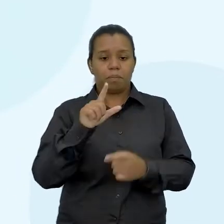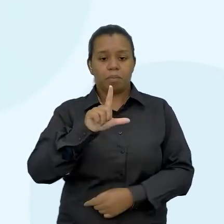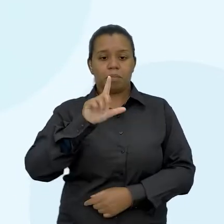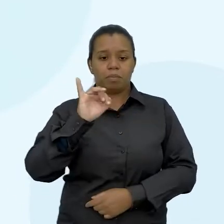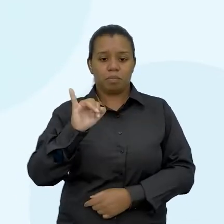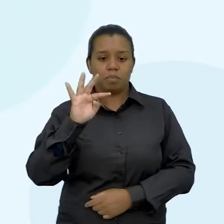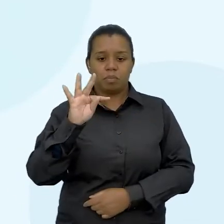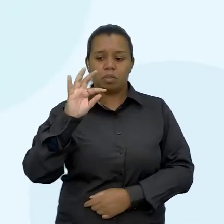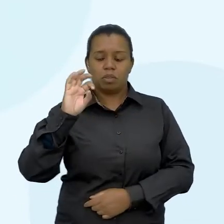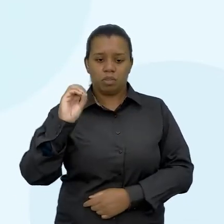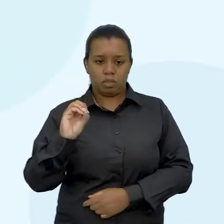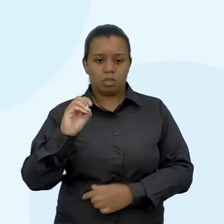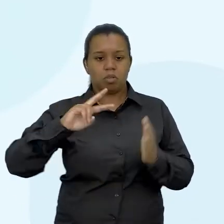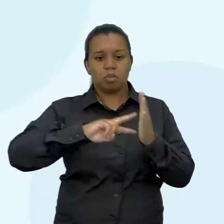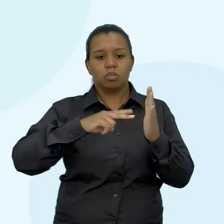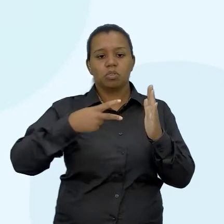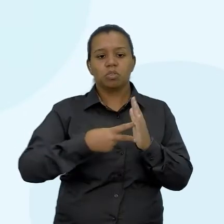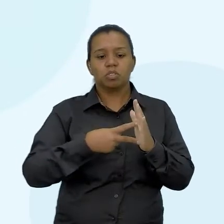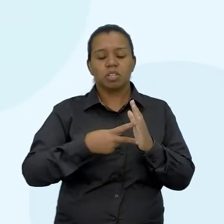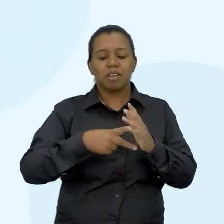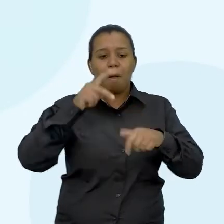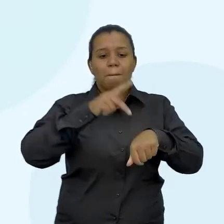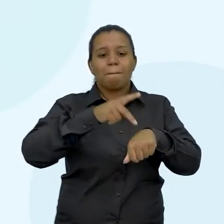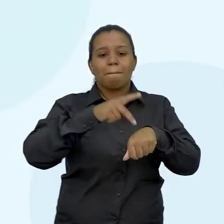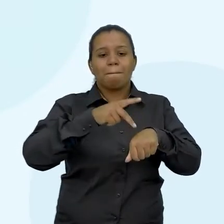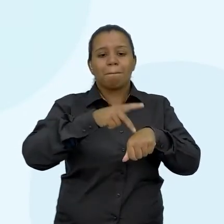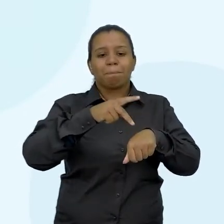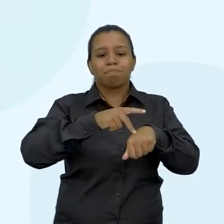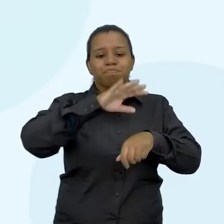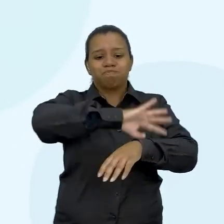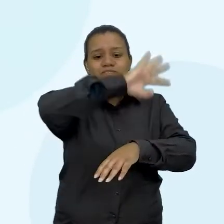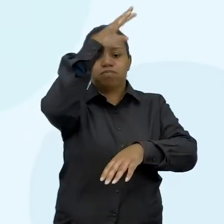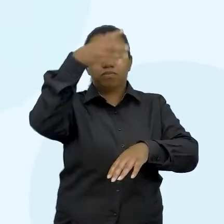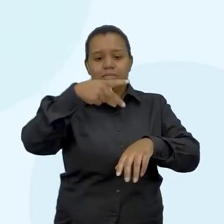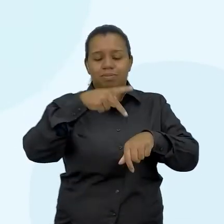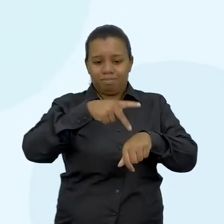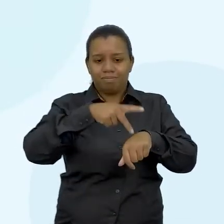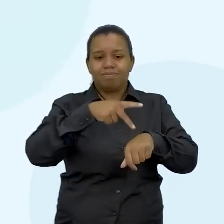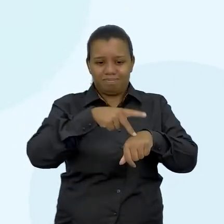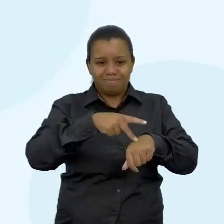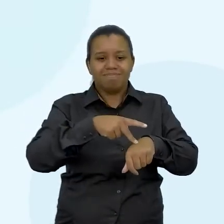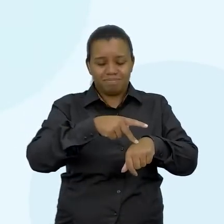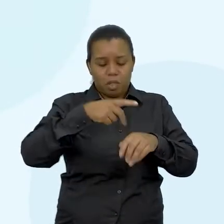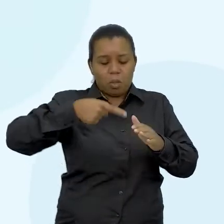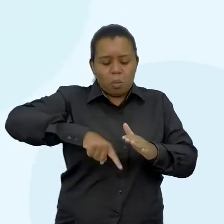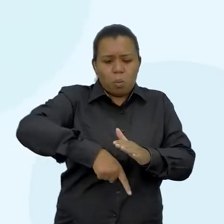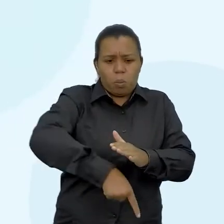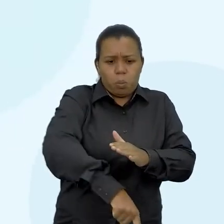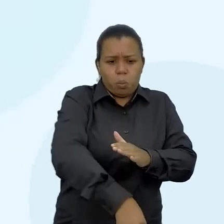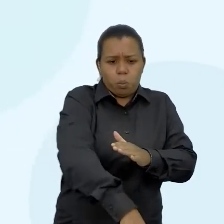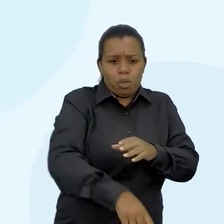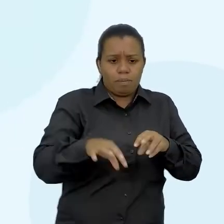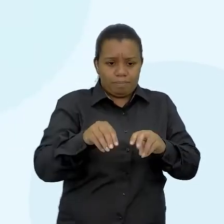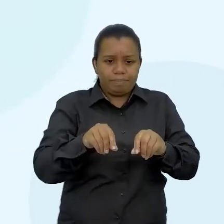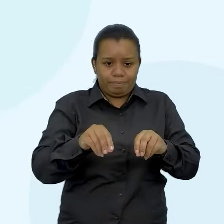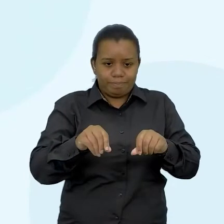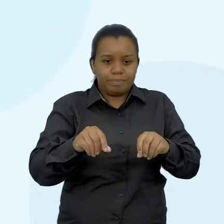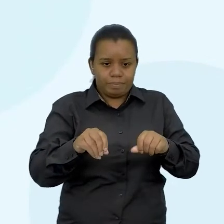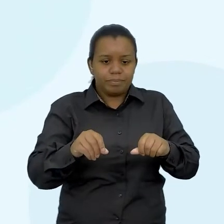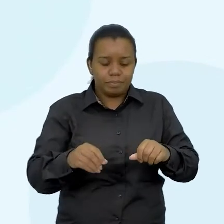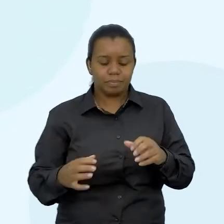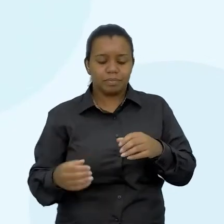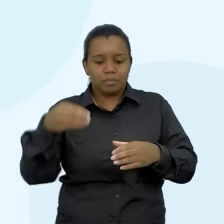aí rocha, né, então todo aquele espectro da superfície terrestre, né, das partes internas do planeta, né,